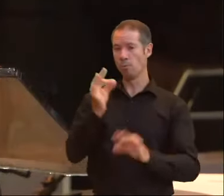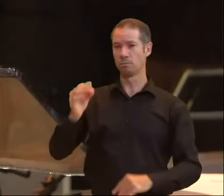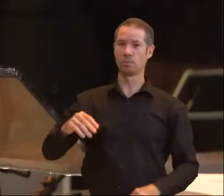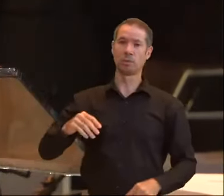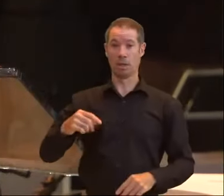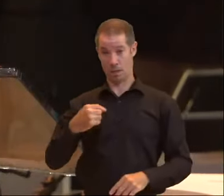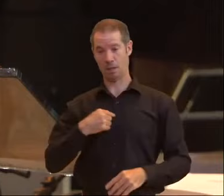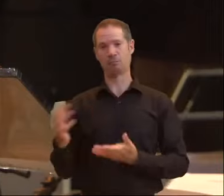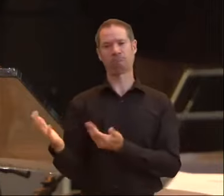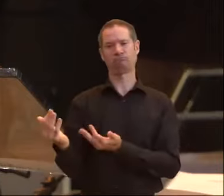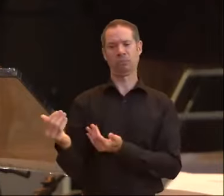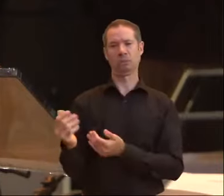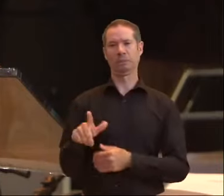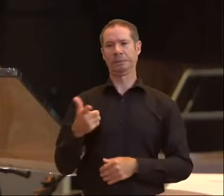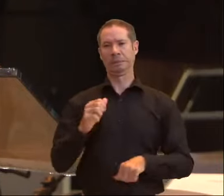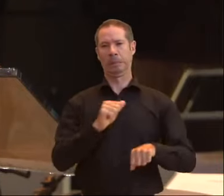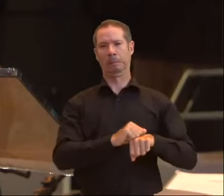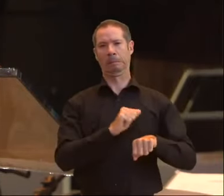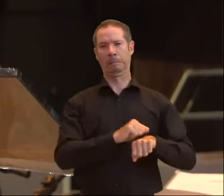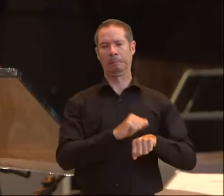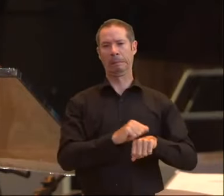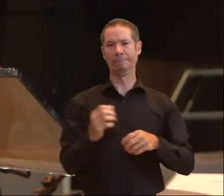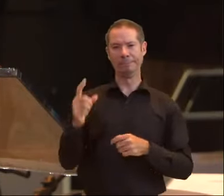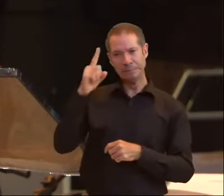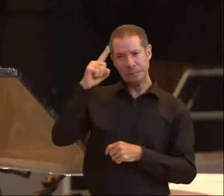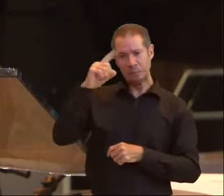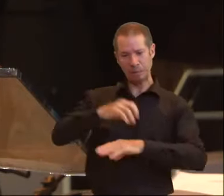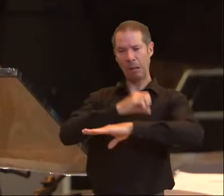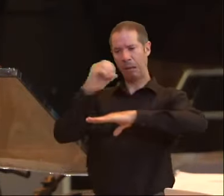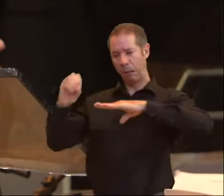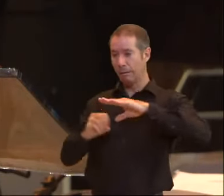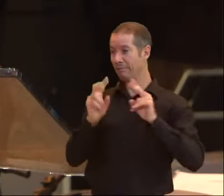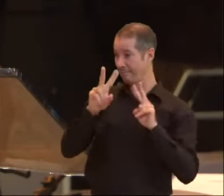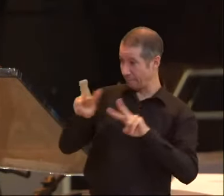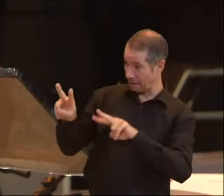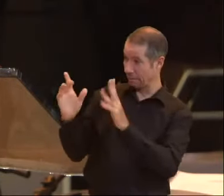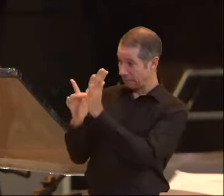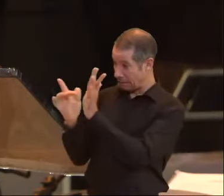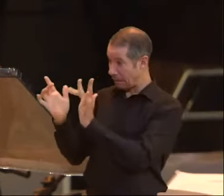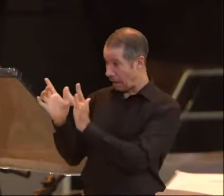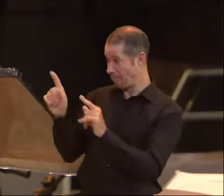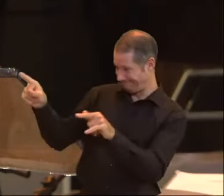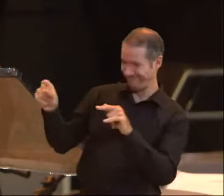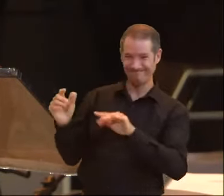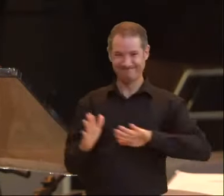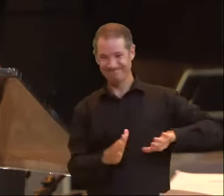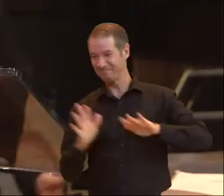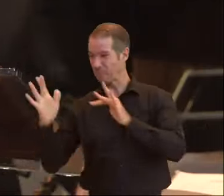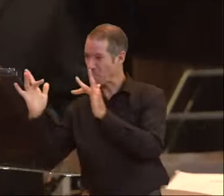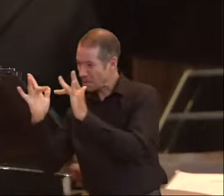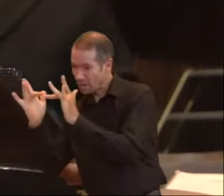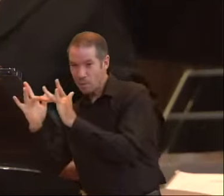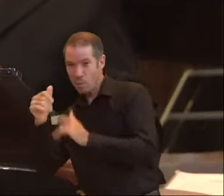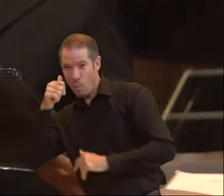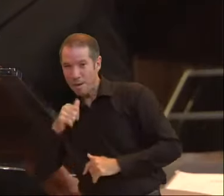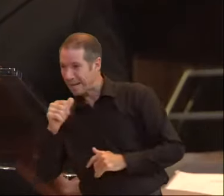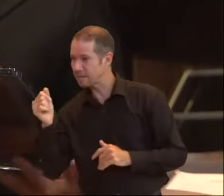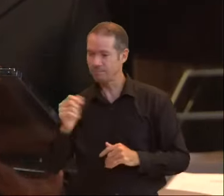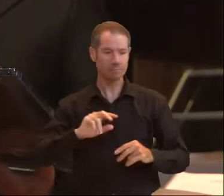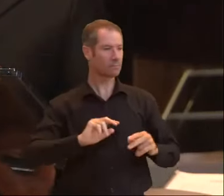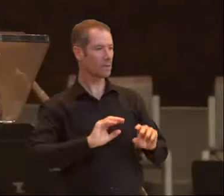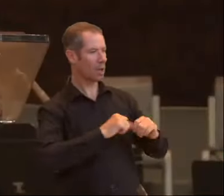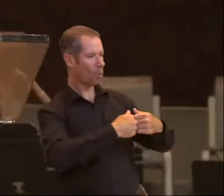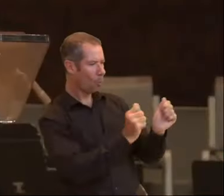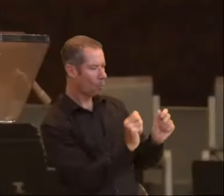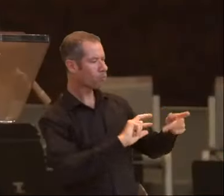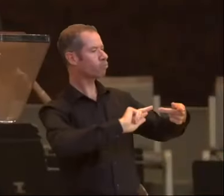garotão, sem dinheiro, todo dia queria ver a namorada. Aí quando estava voltando, que eu entrei no ônibus, o cobrador falou assim: olha,